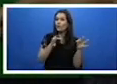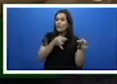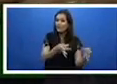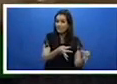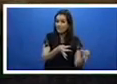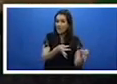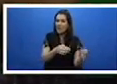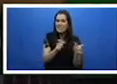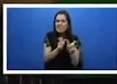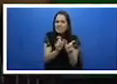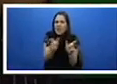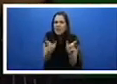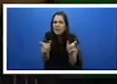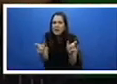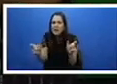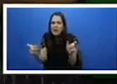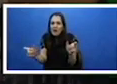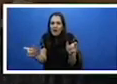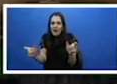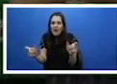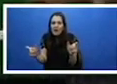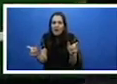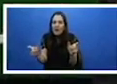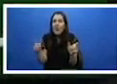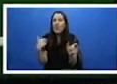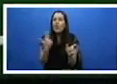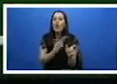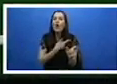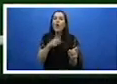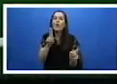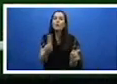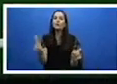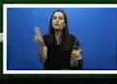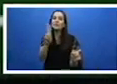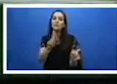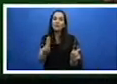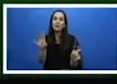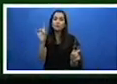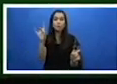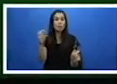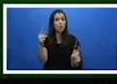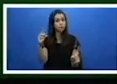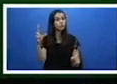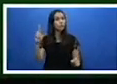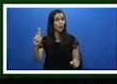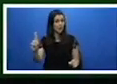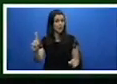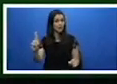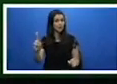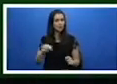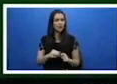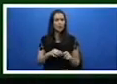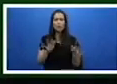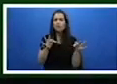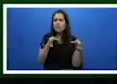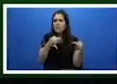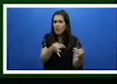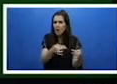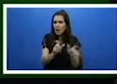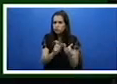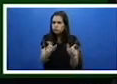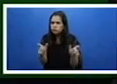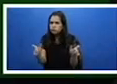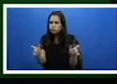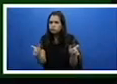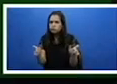fim da sílaba, usamos apenas um R, tá? Então, quando tá no final da sílaba, que nem aqui,